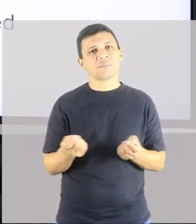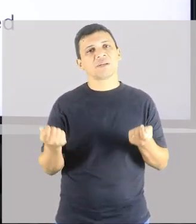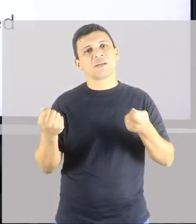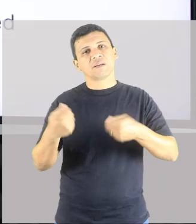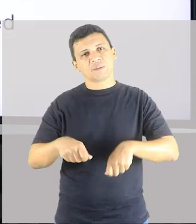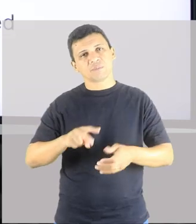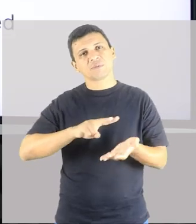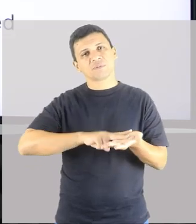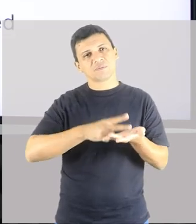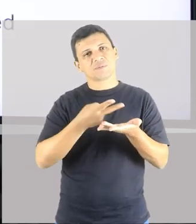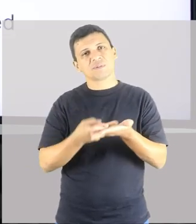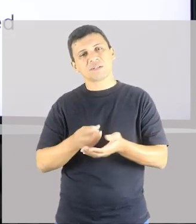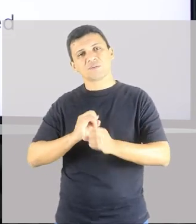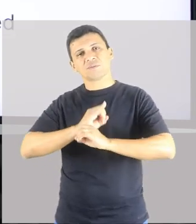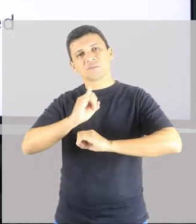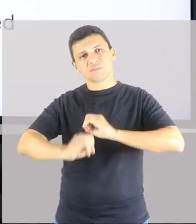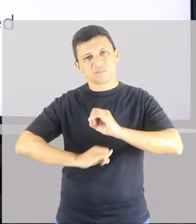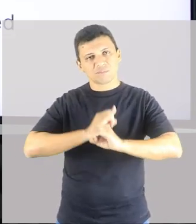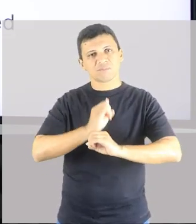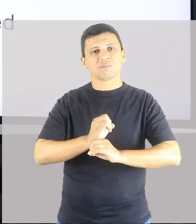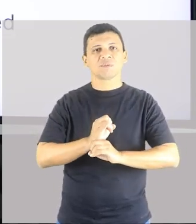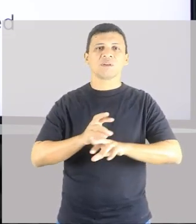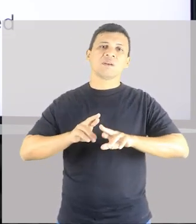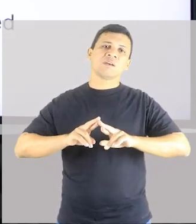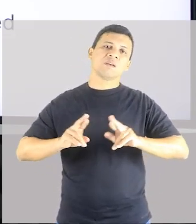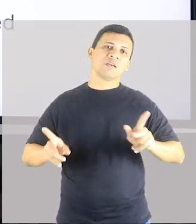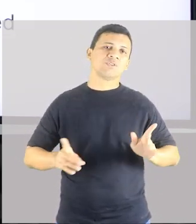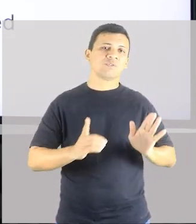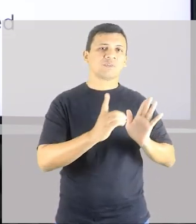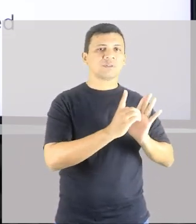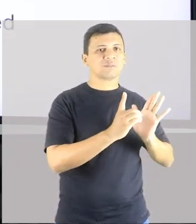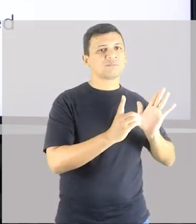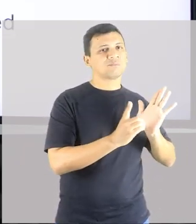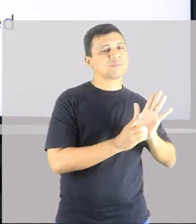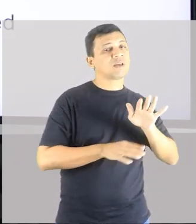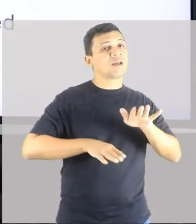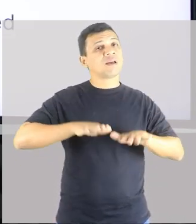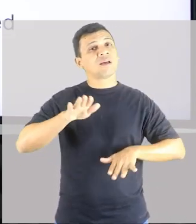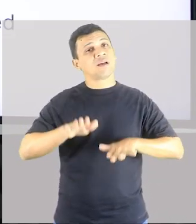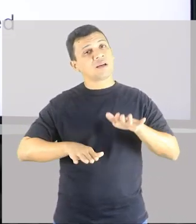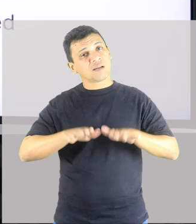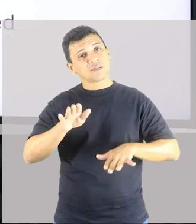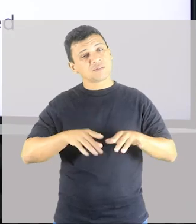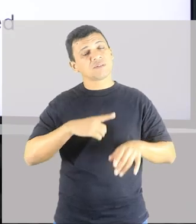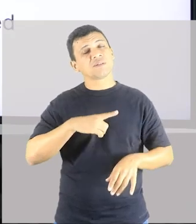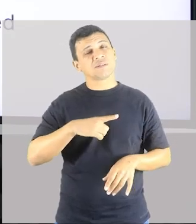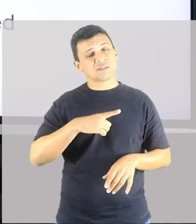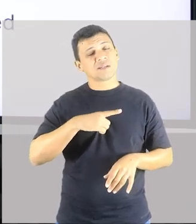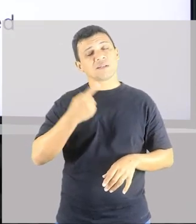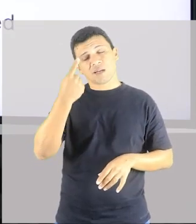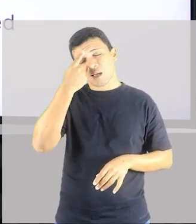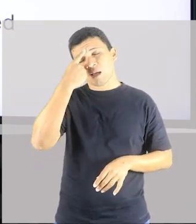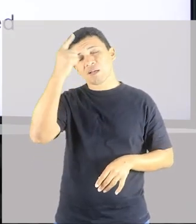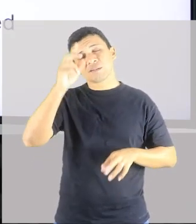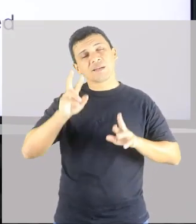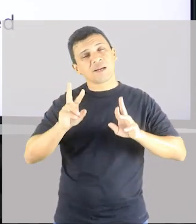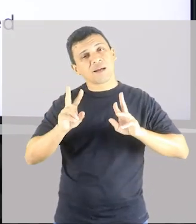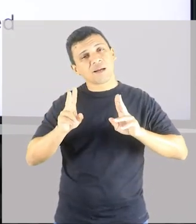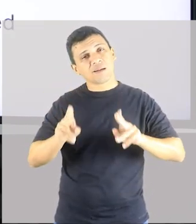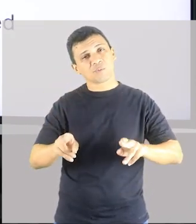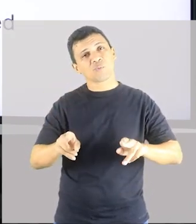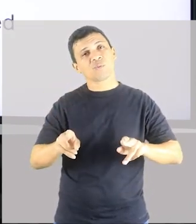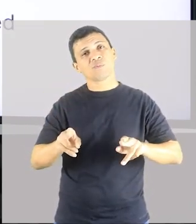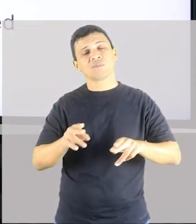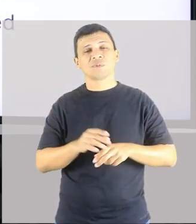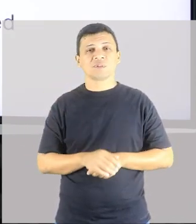tradutores online, que é diferente dos dicionários, apesar de muitas vezes ele oferecer a mesma ideia. O dicionário ele vai